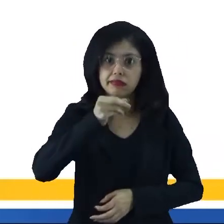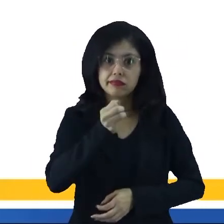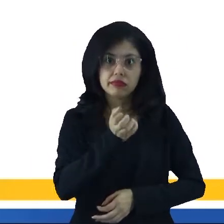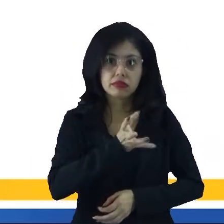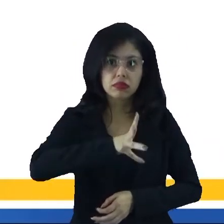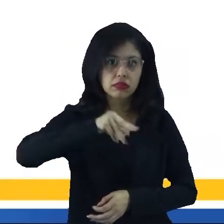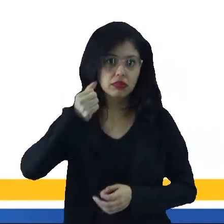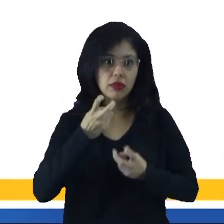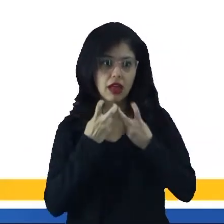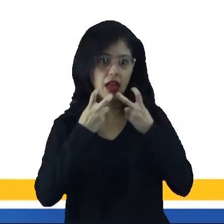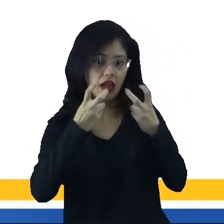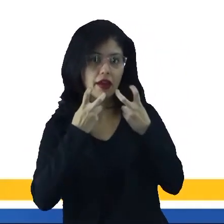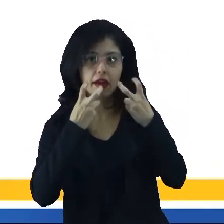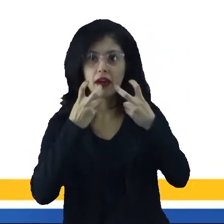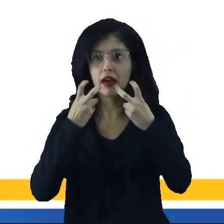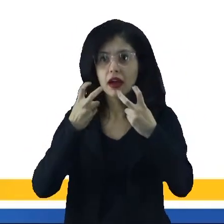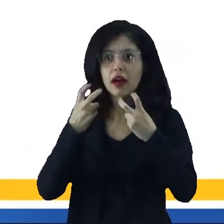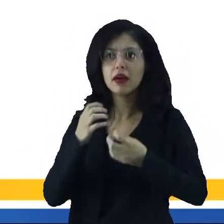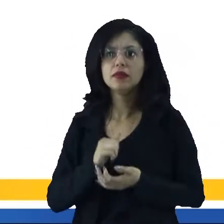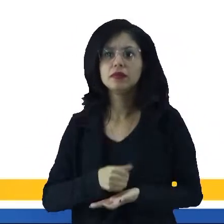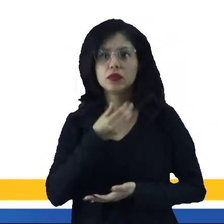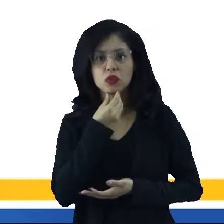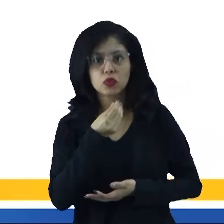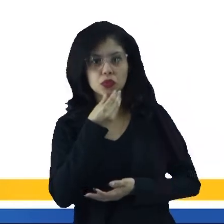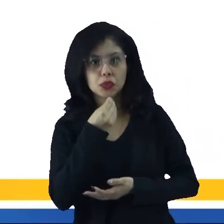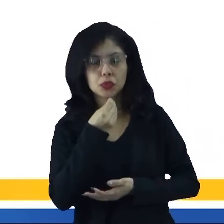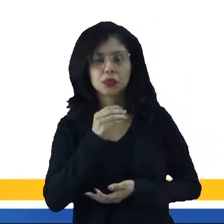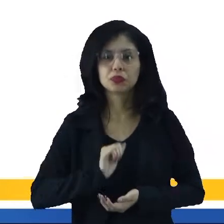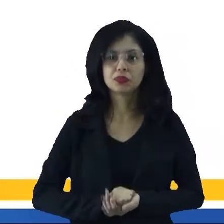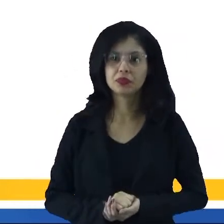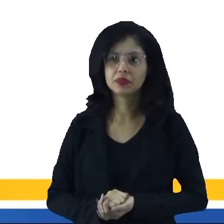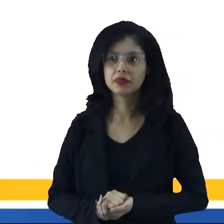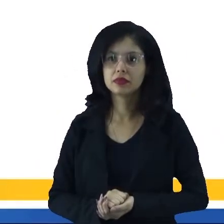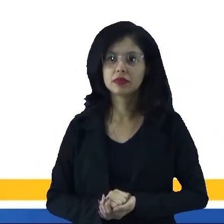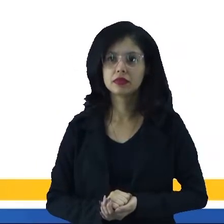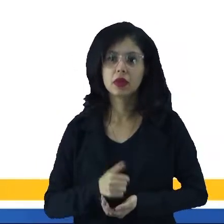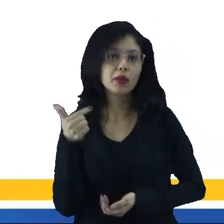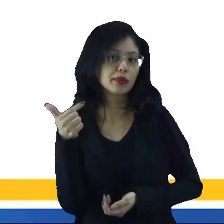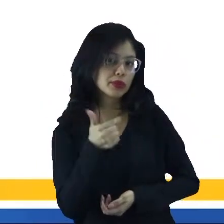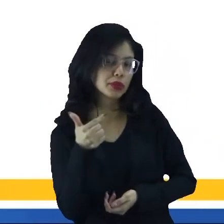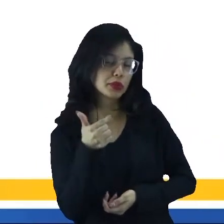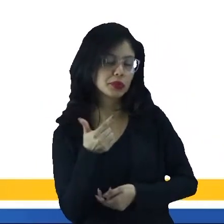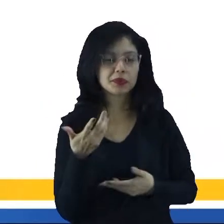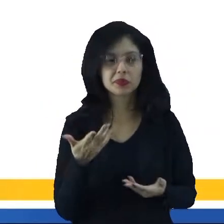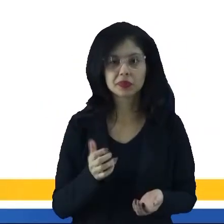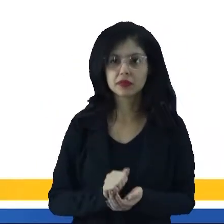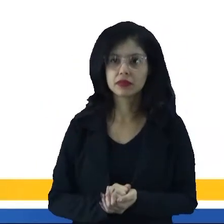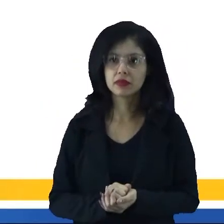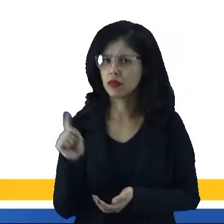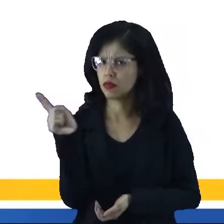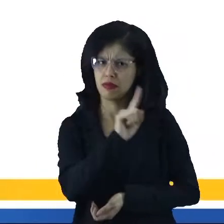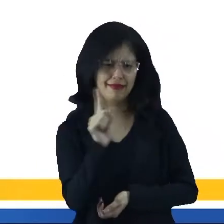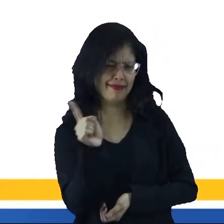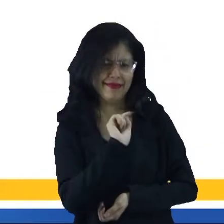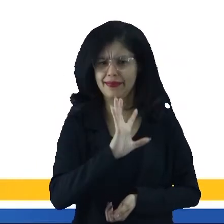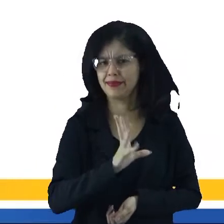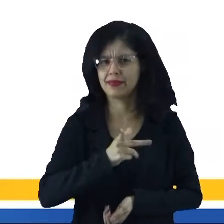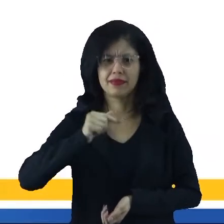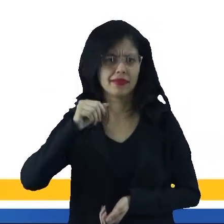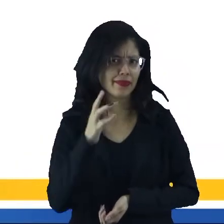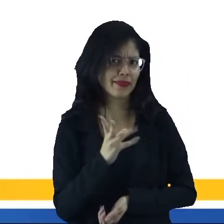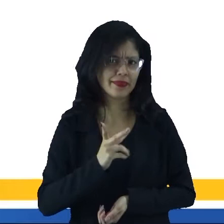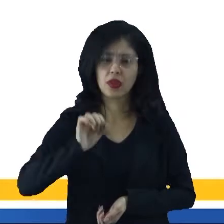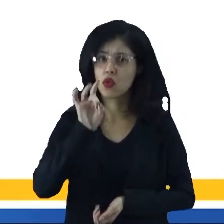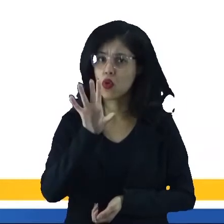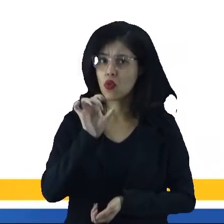que grita a menina, né? E o menino maluquinho, olha o que ele diz no segundo quadrinho. Não é uma água viva, Carol.